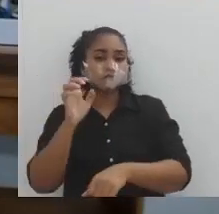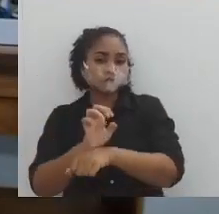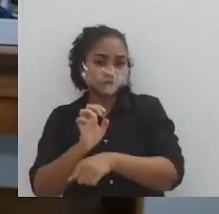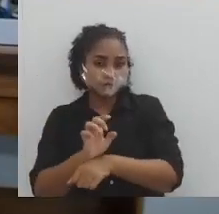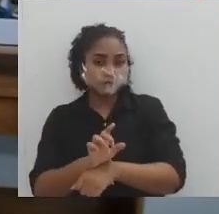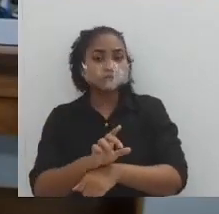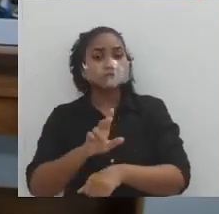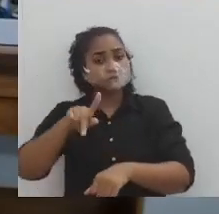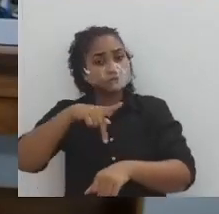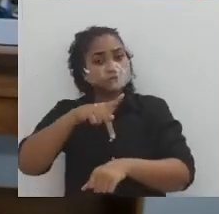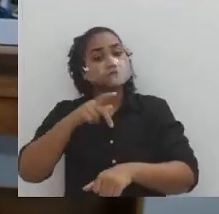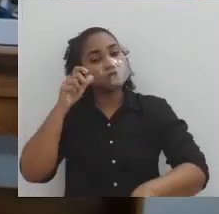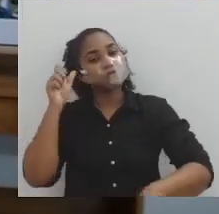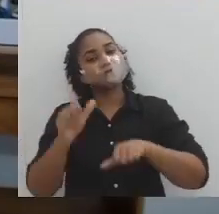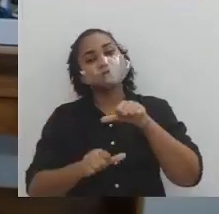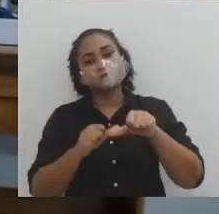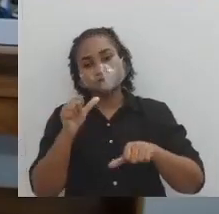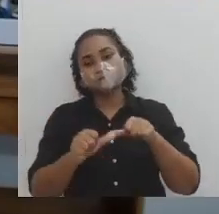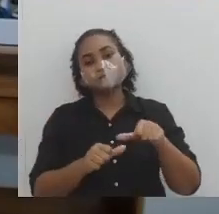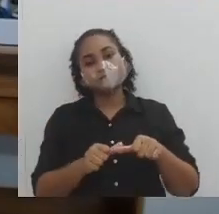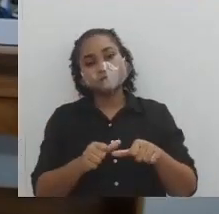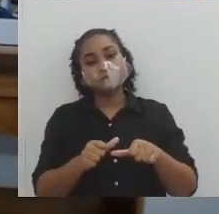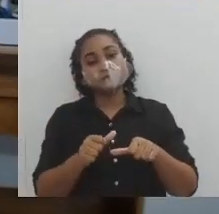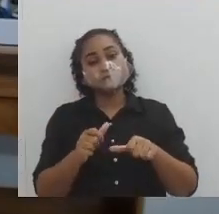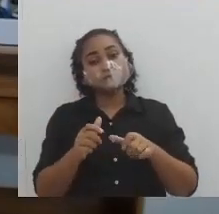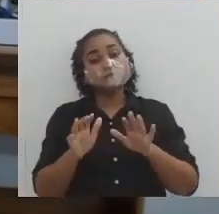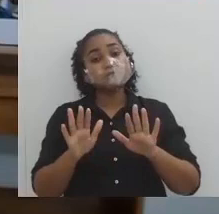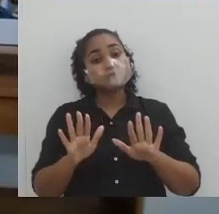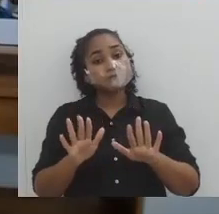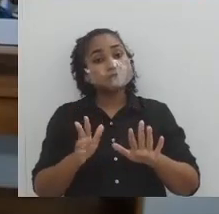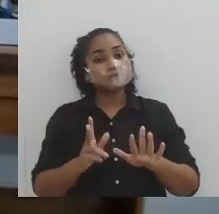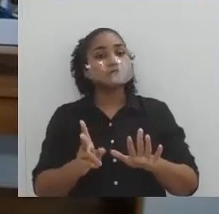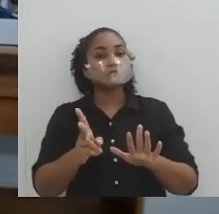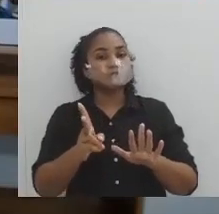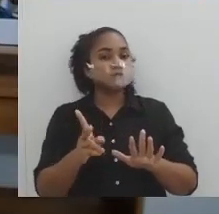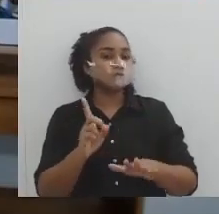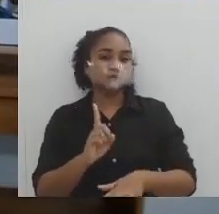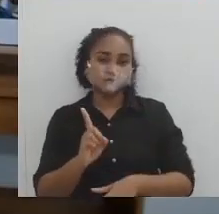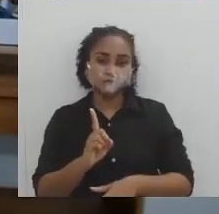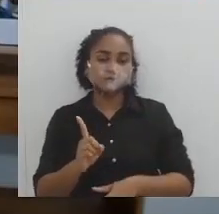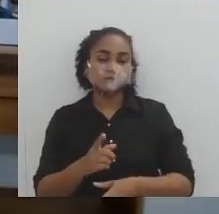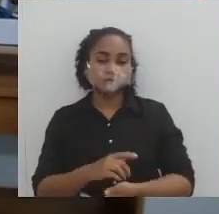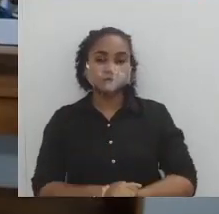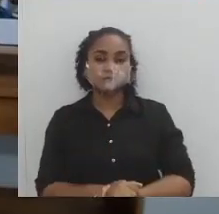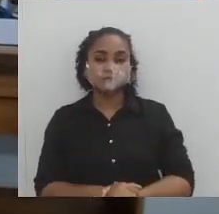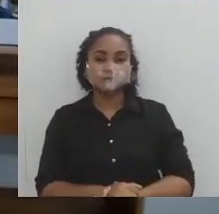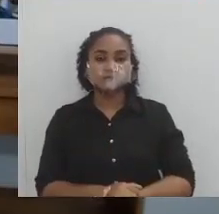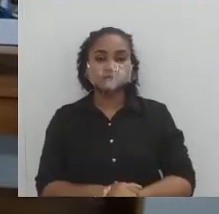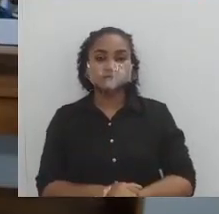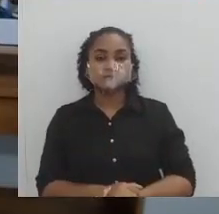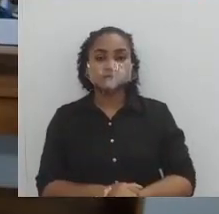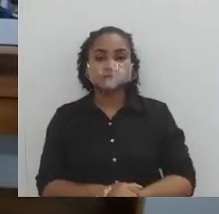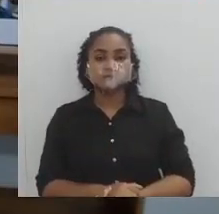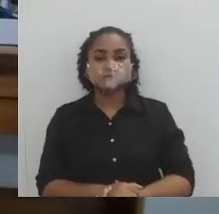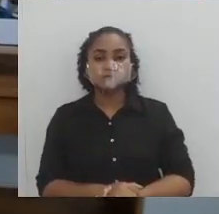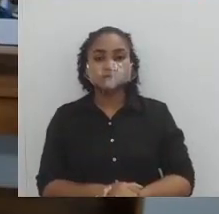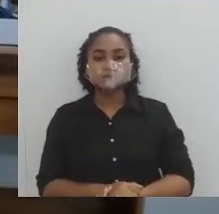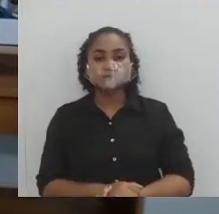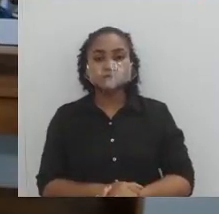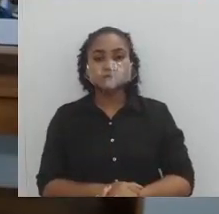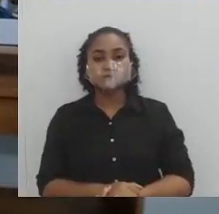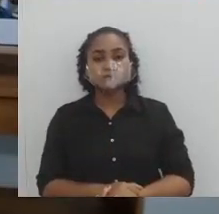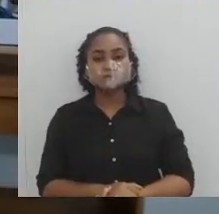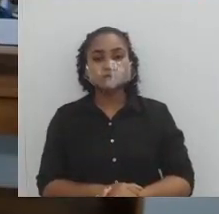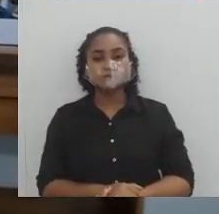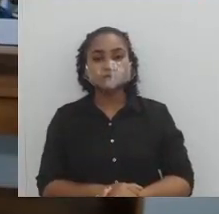outro país, as regras são as mesmas para esse esporte competitivo, certo?